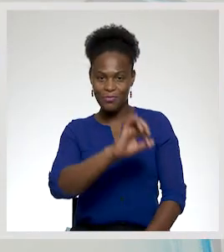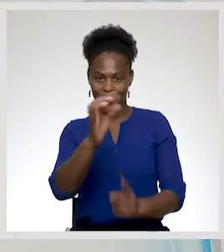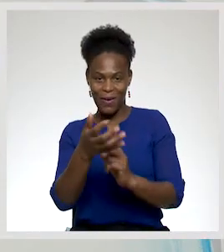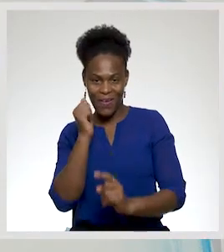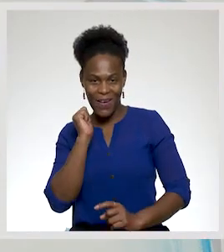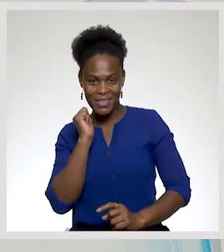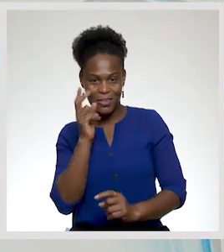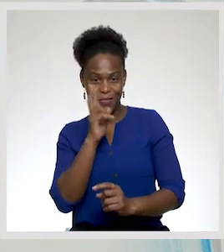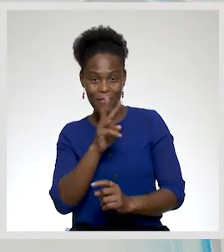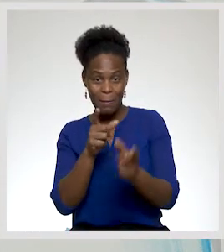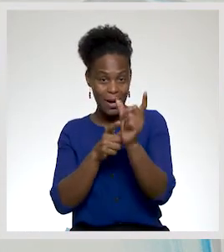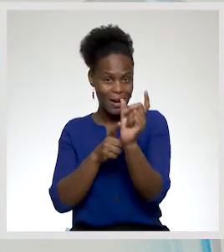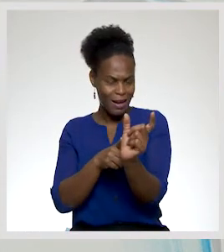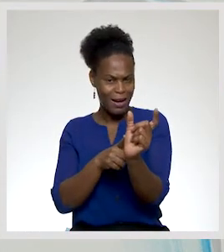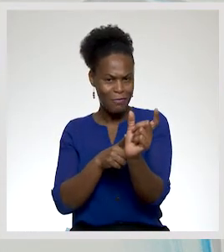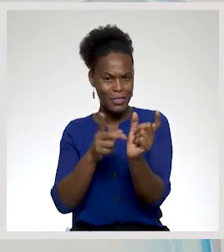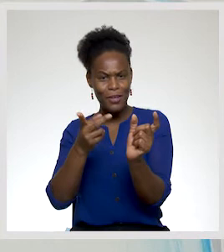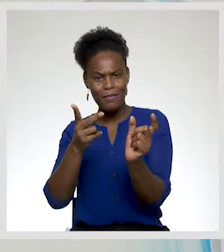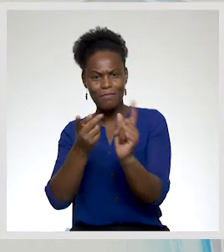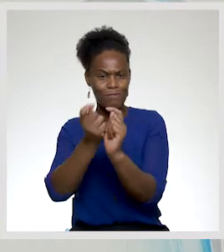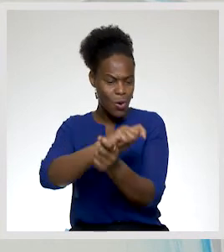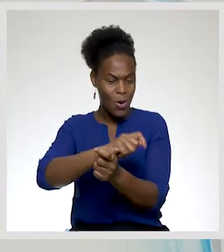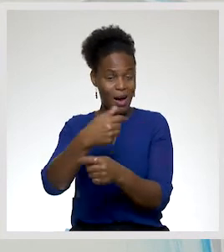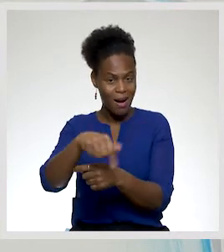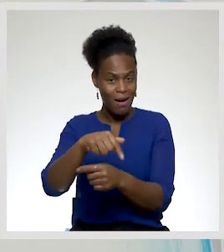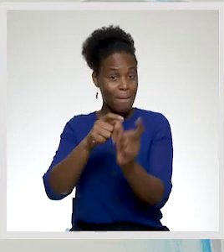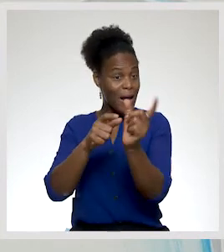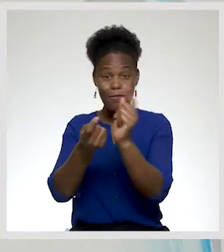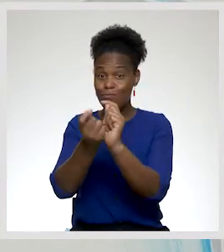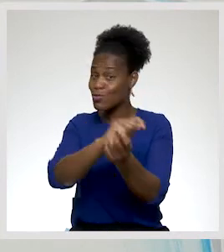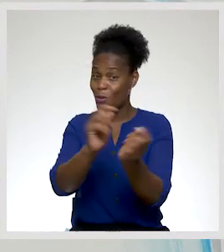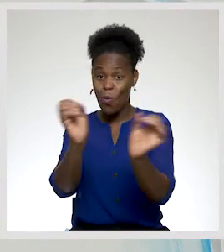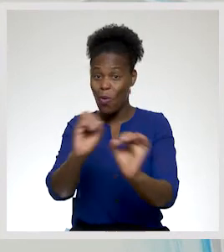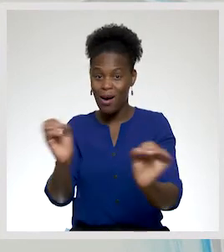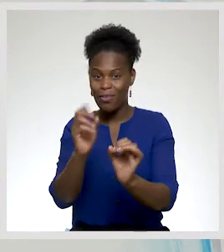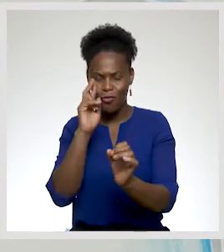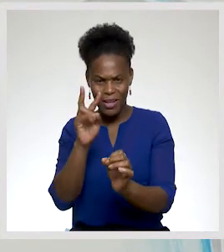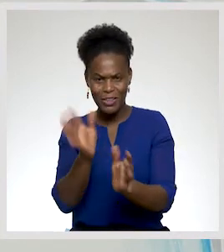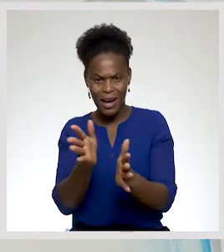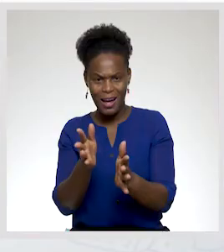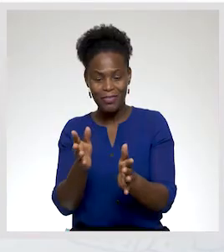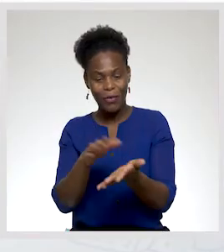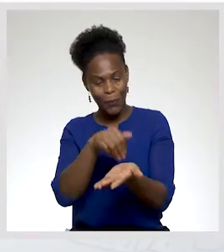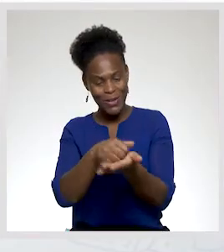Conseguiram identificar as palavras invariáveis? Aquelas que não mudam? Vamos lá